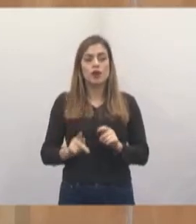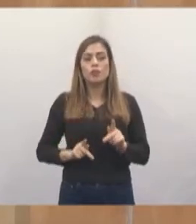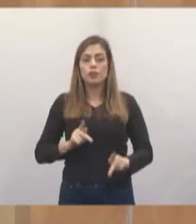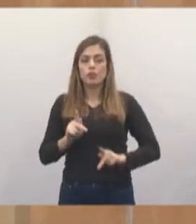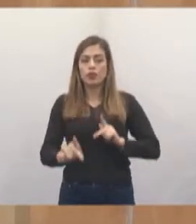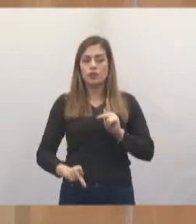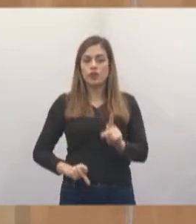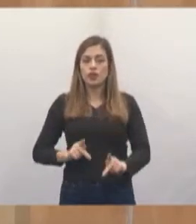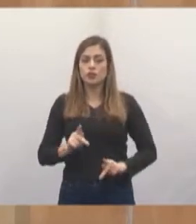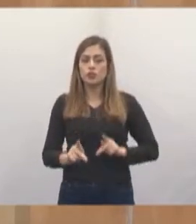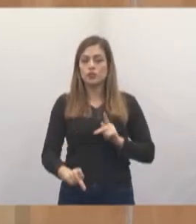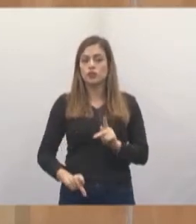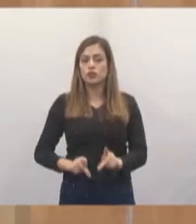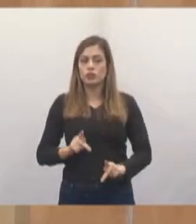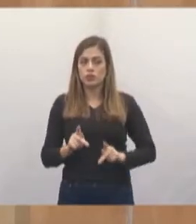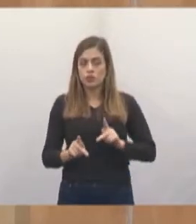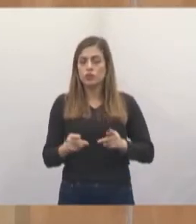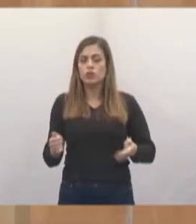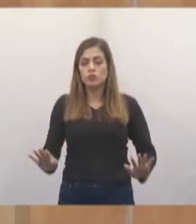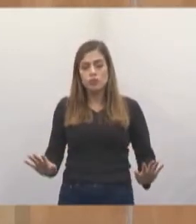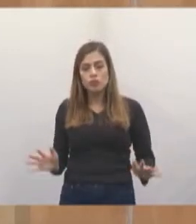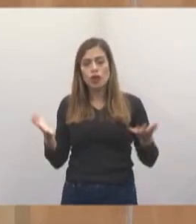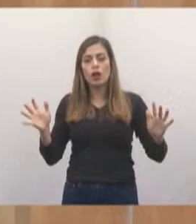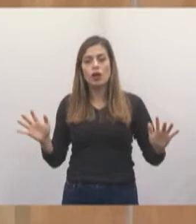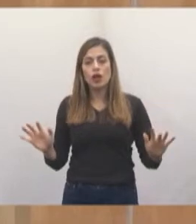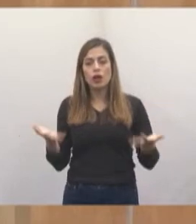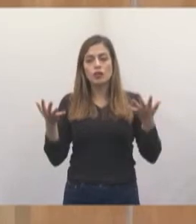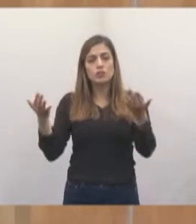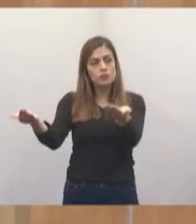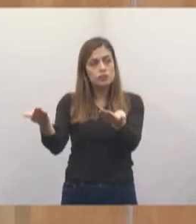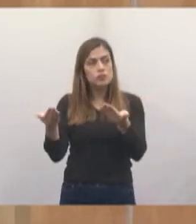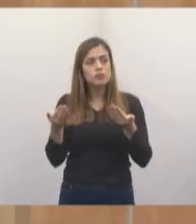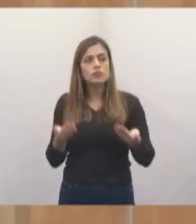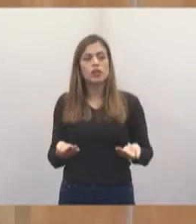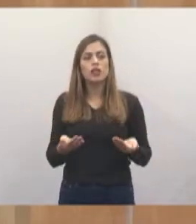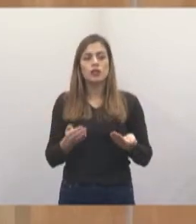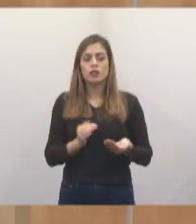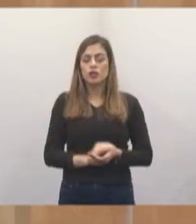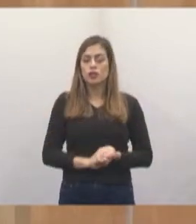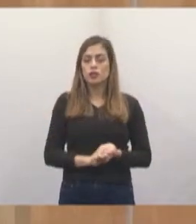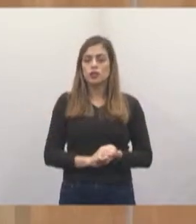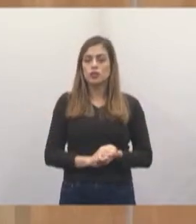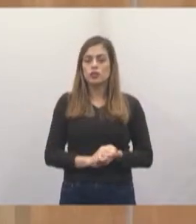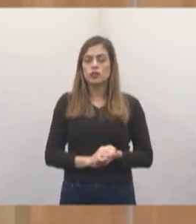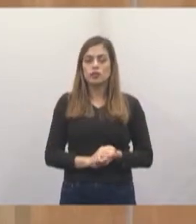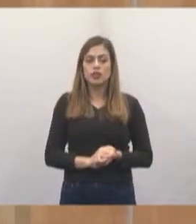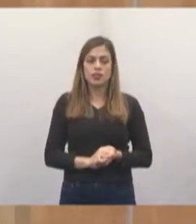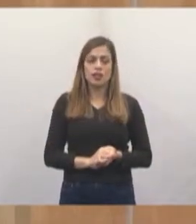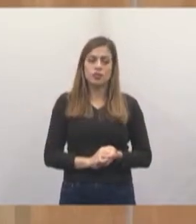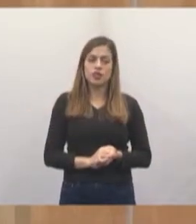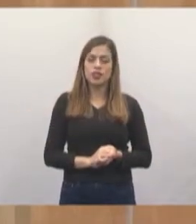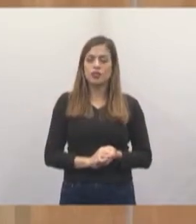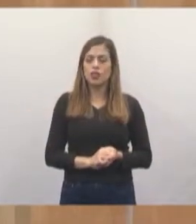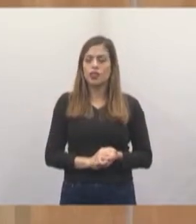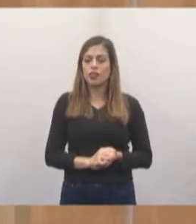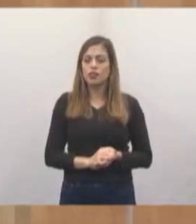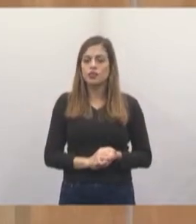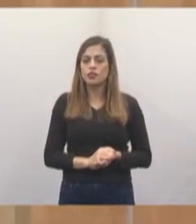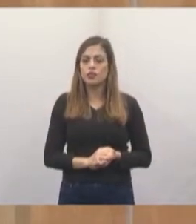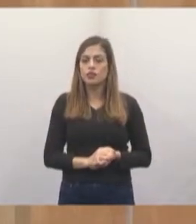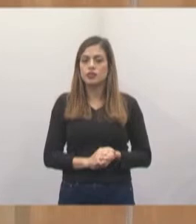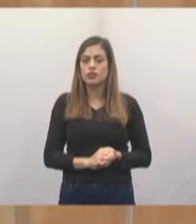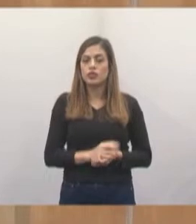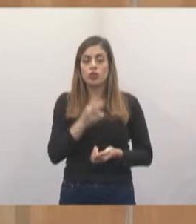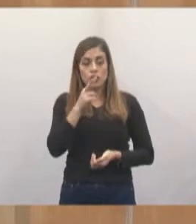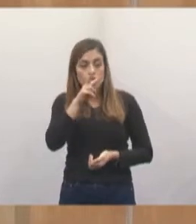e incentivar a população a comprar essa causa, né, e que a gente possa realmente olhar para essas mulheres, para